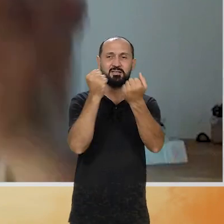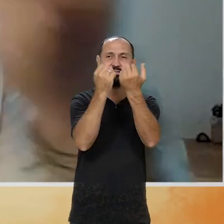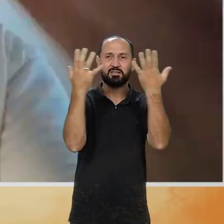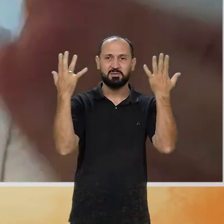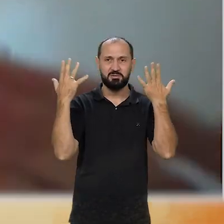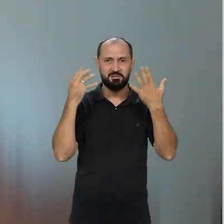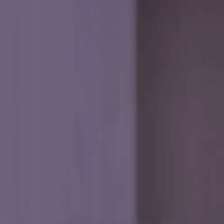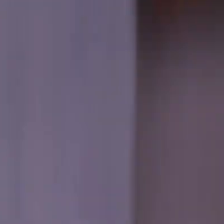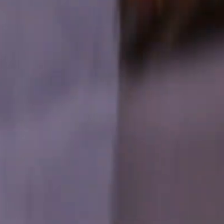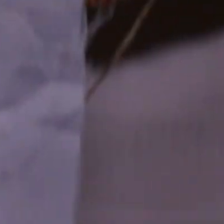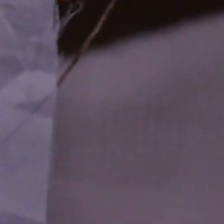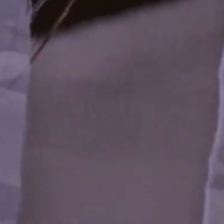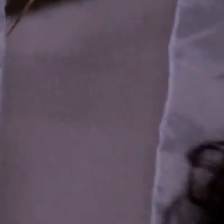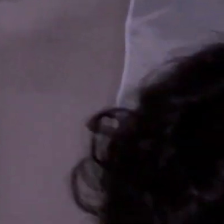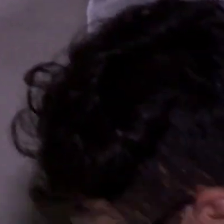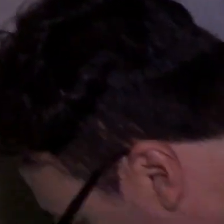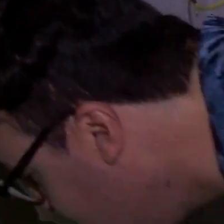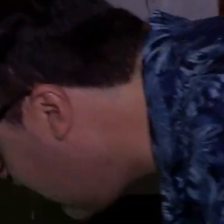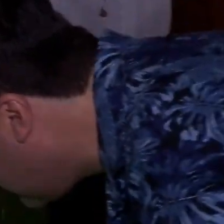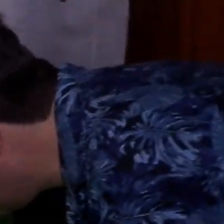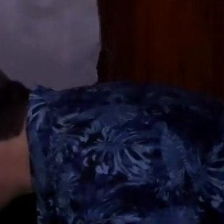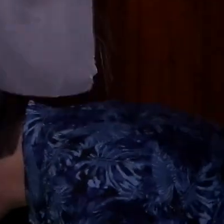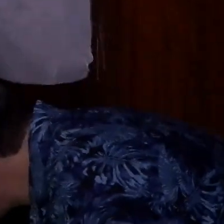da natureza.